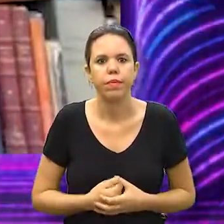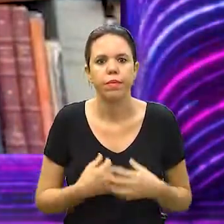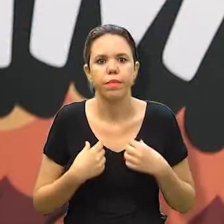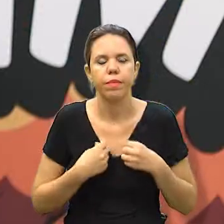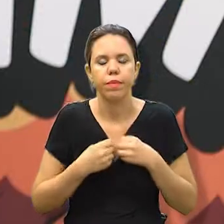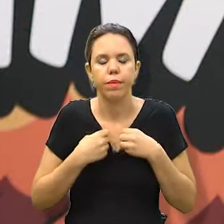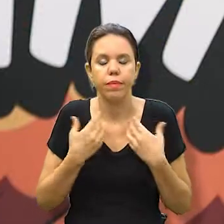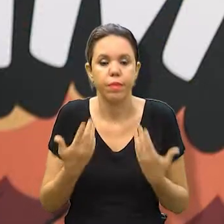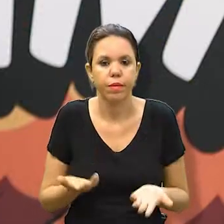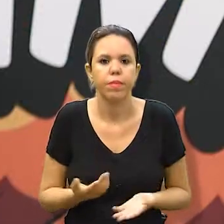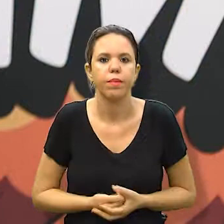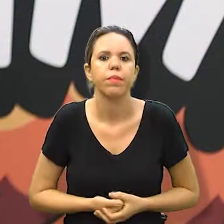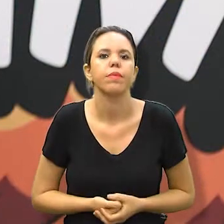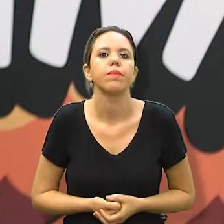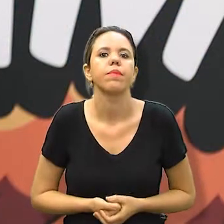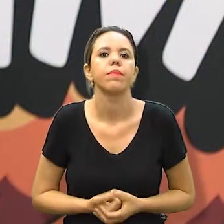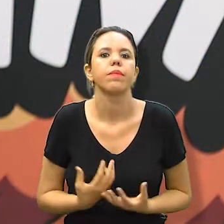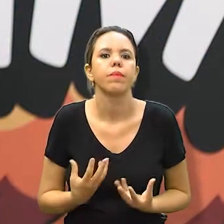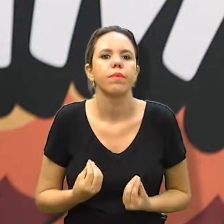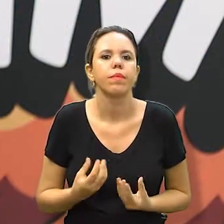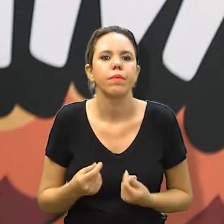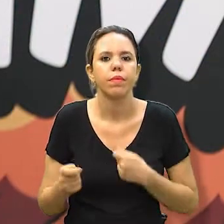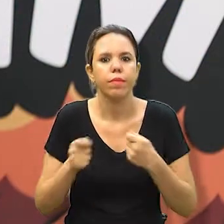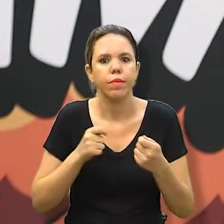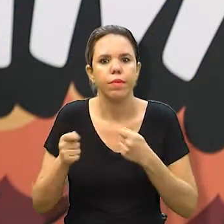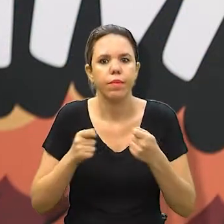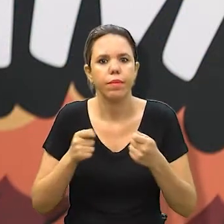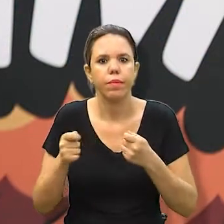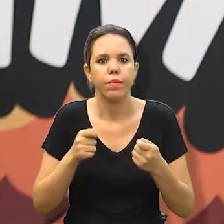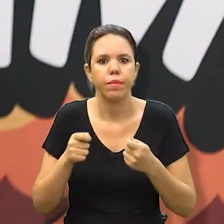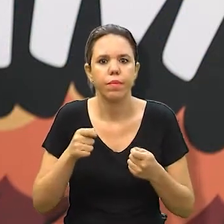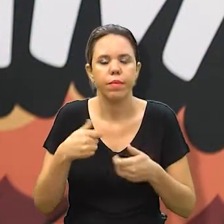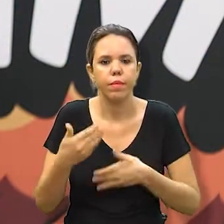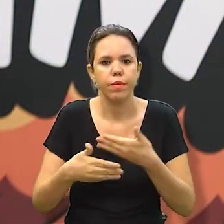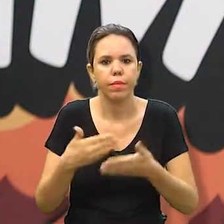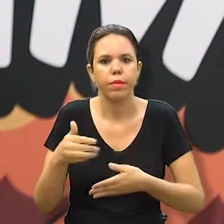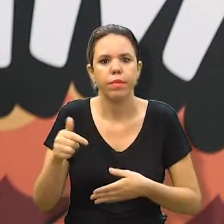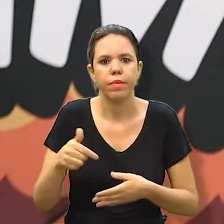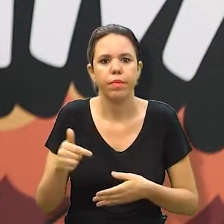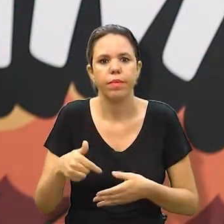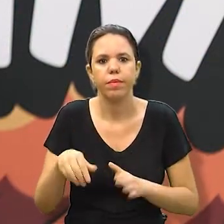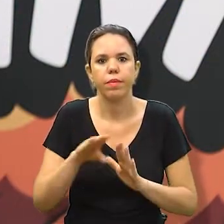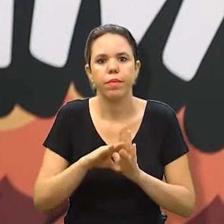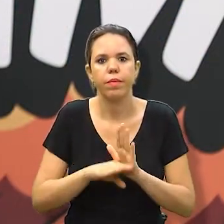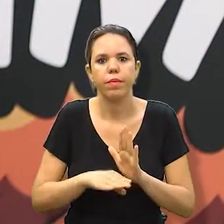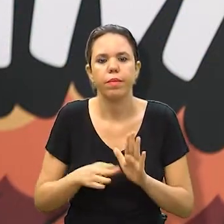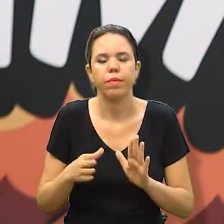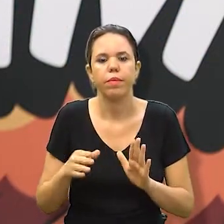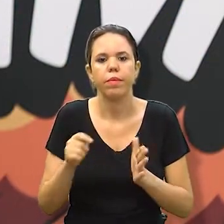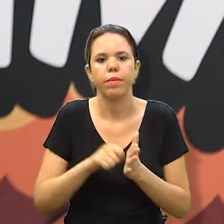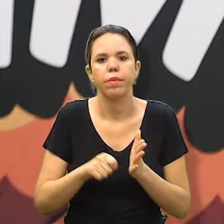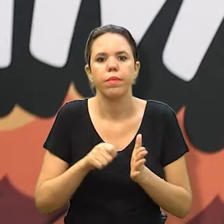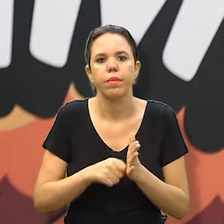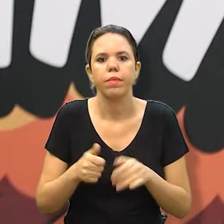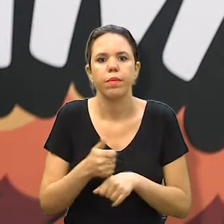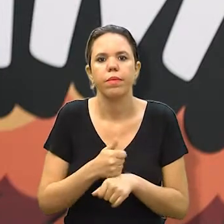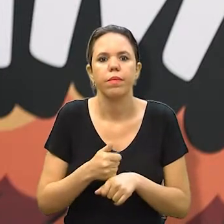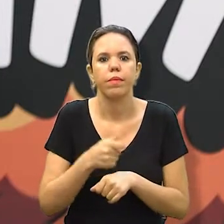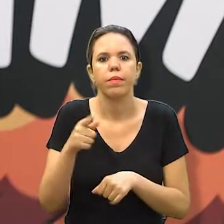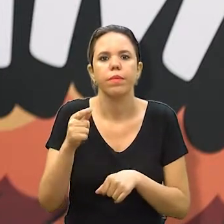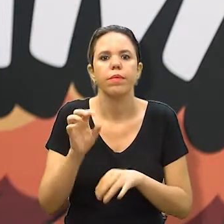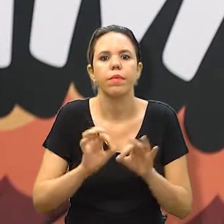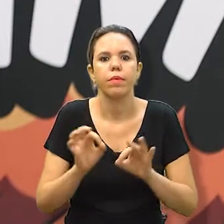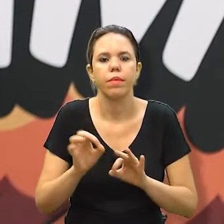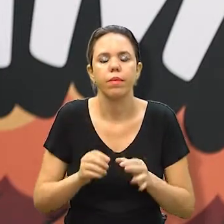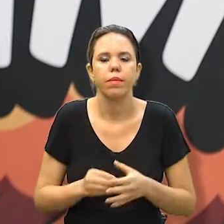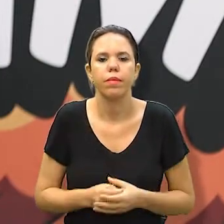trabalho. Olha só, muitas entrevistas, já passaram aqui pelo programa muitos escritores, e